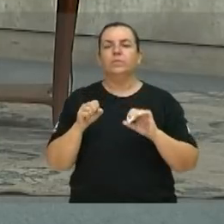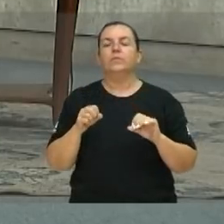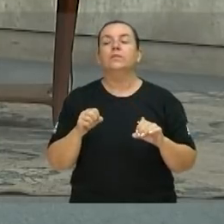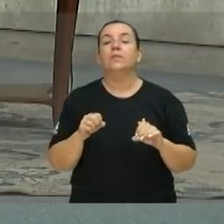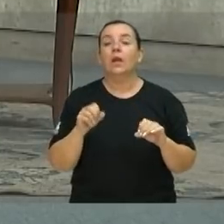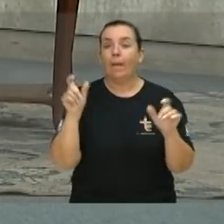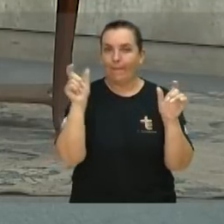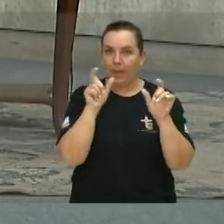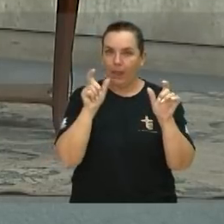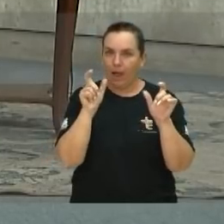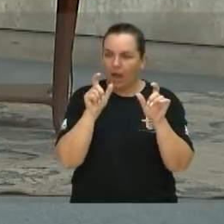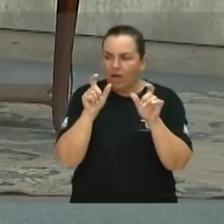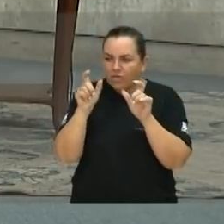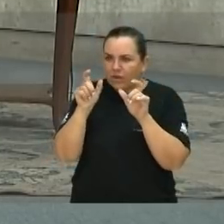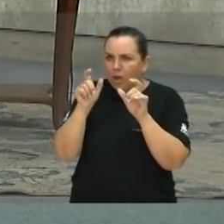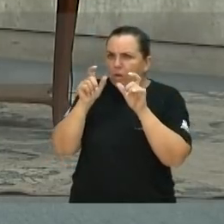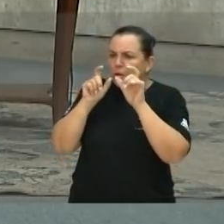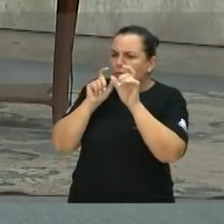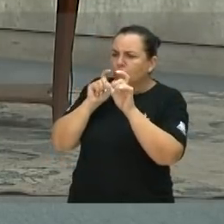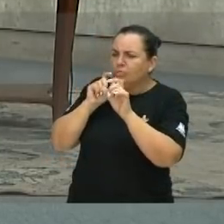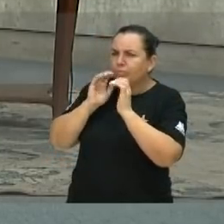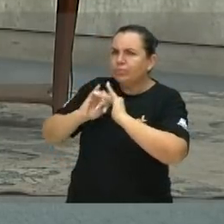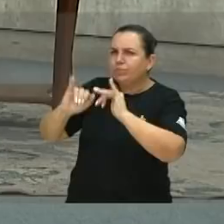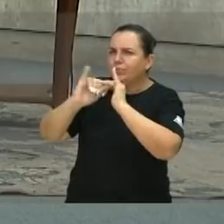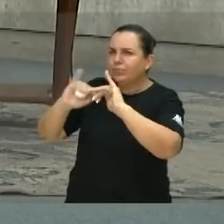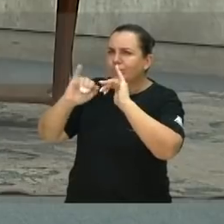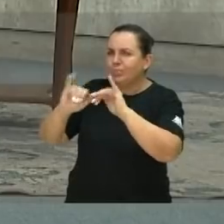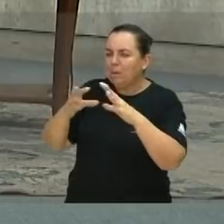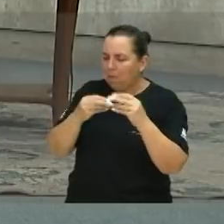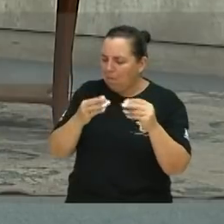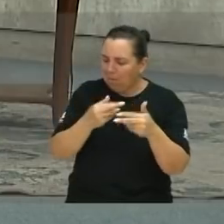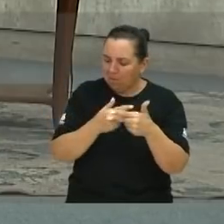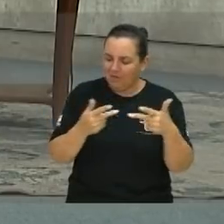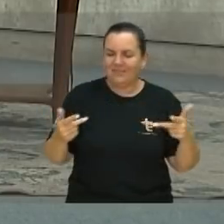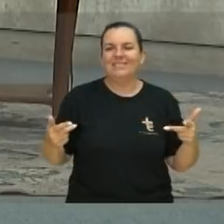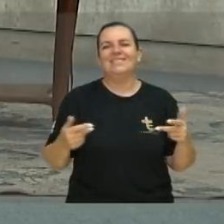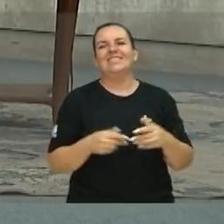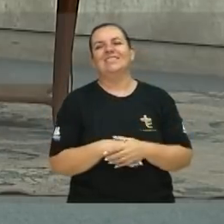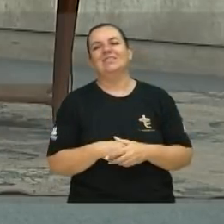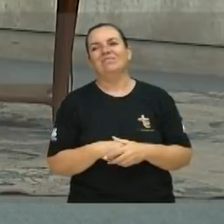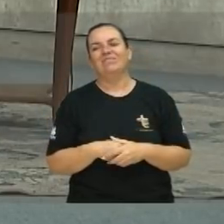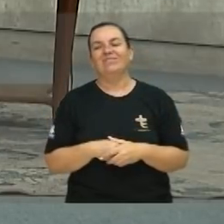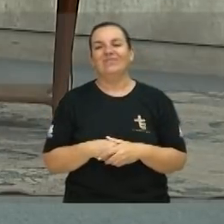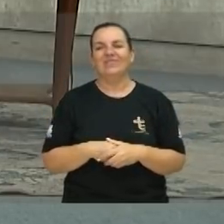percorrendo como os discípulos de hoje muitos espaços